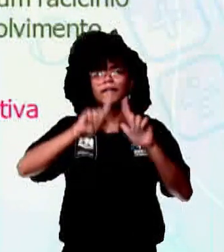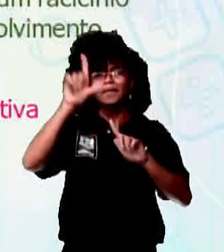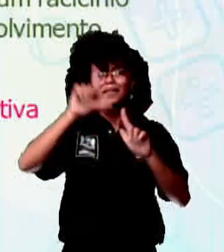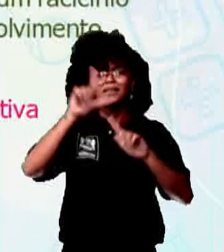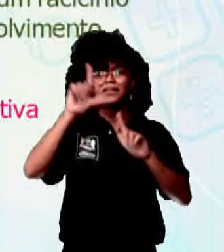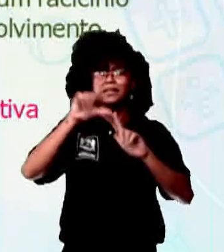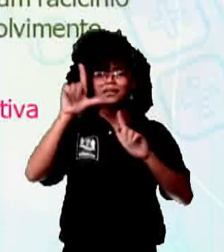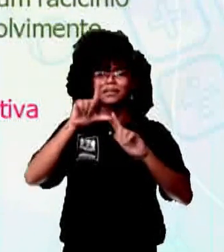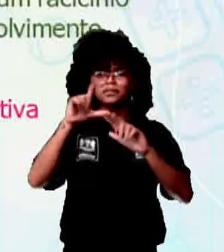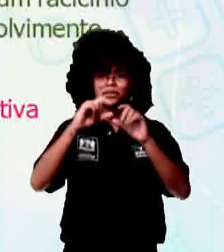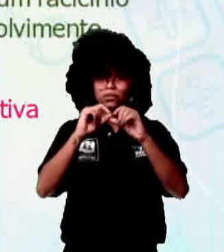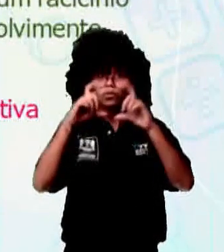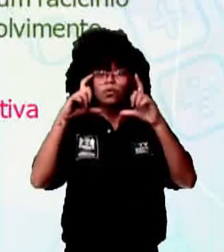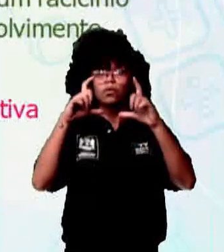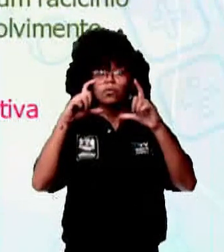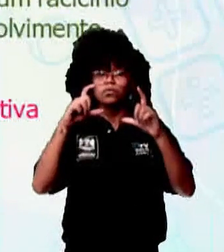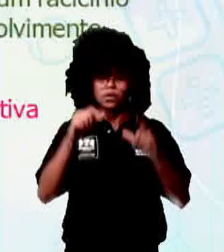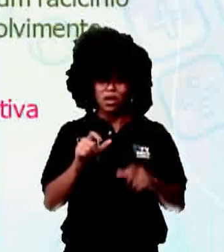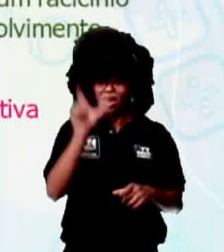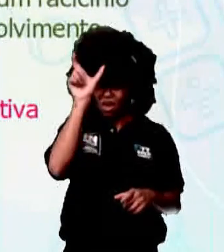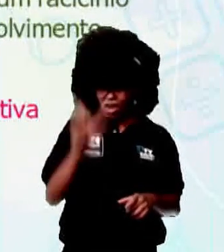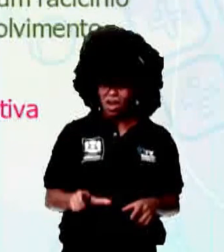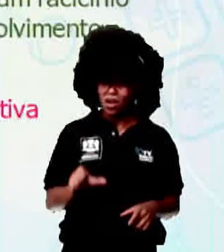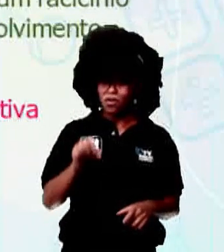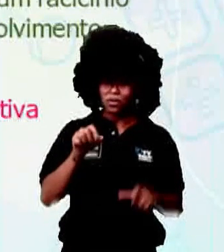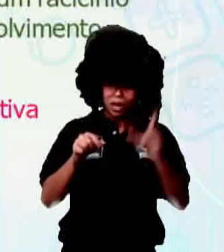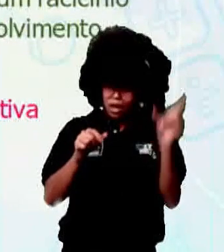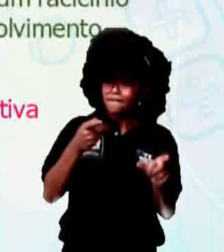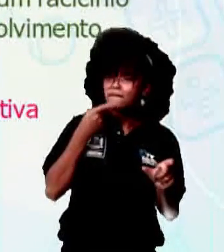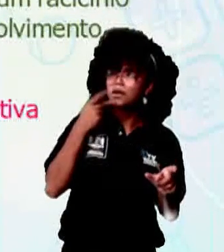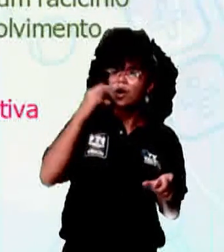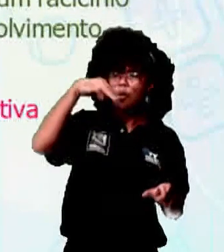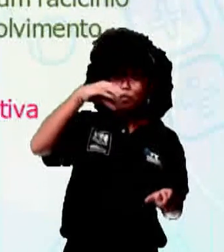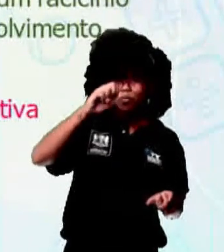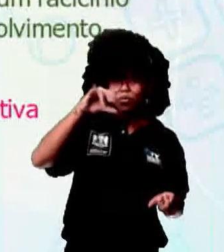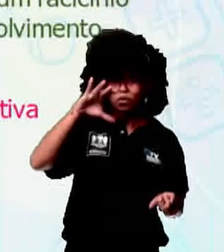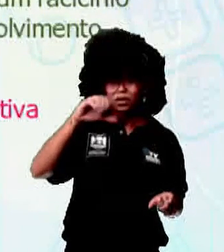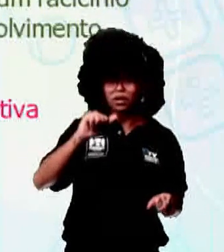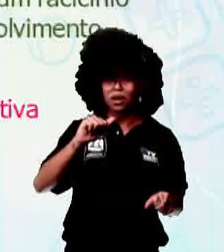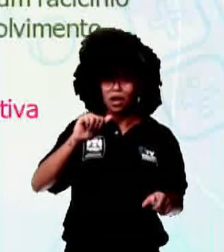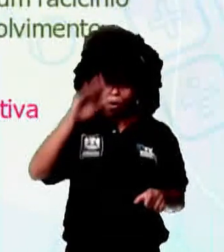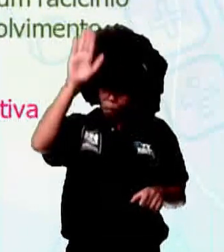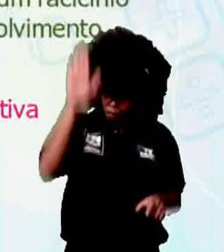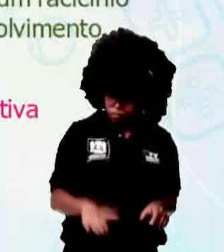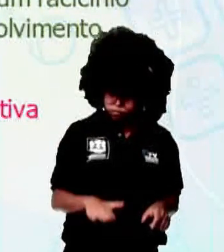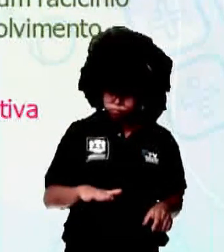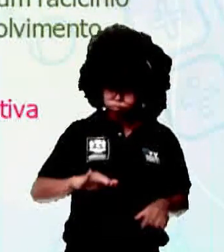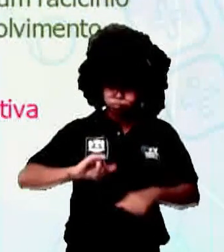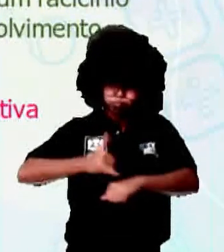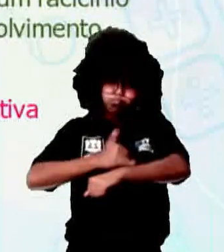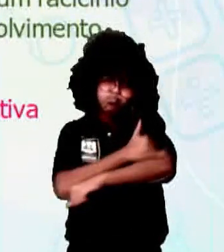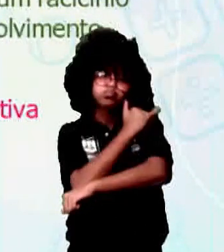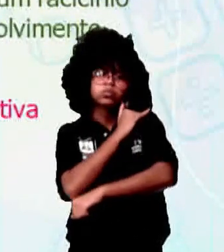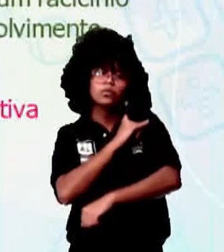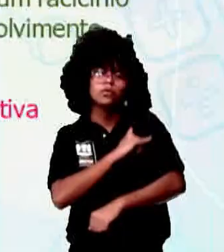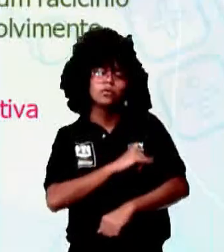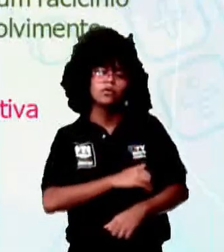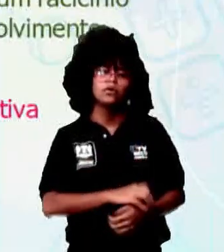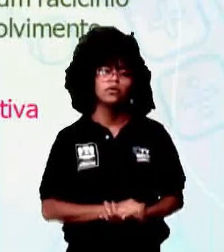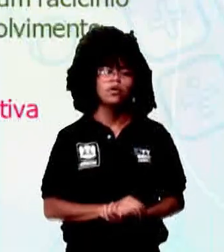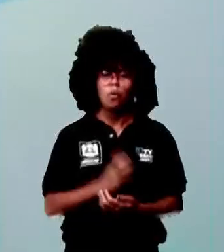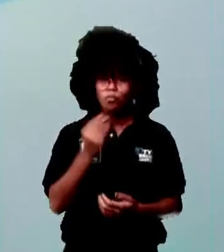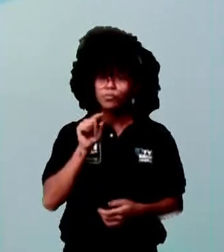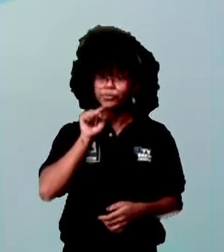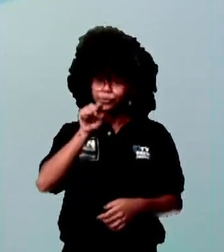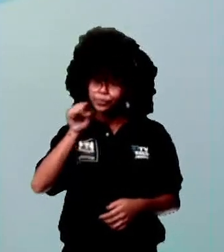em negrito. Mônica, baixinha e gorducha. E o acúmulo aí de pontuação, que são 2 exclamações.